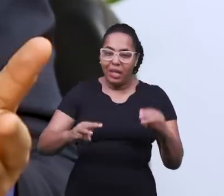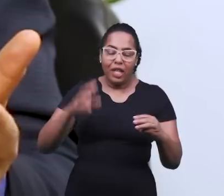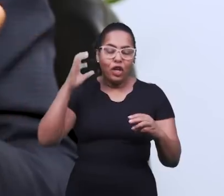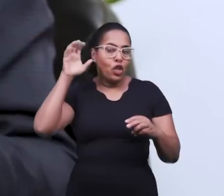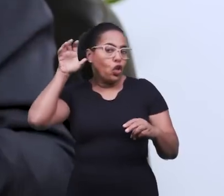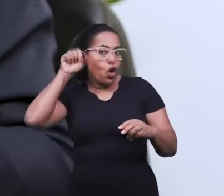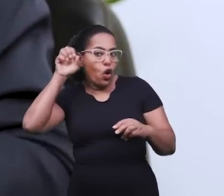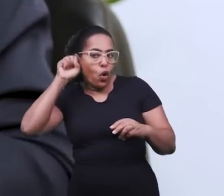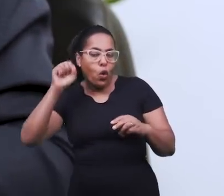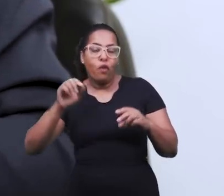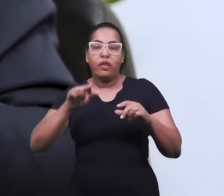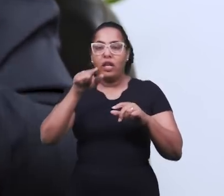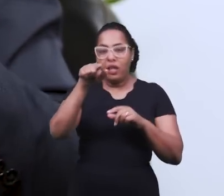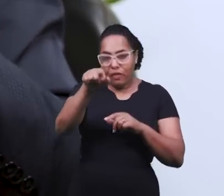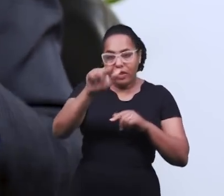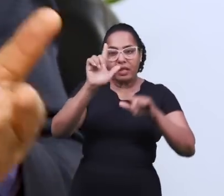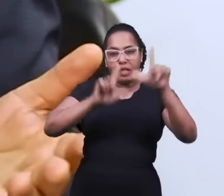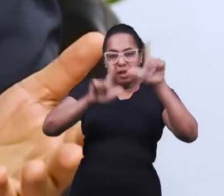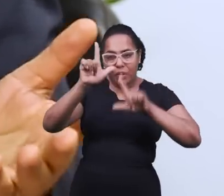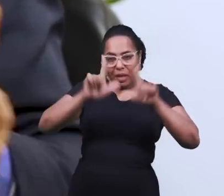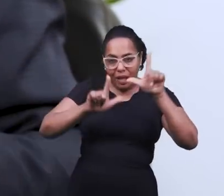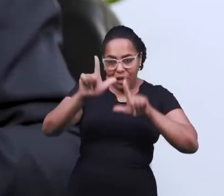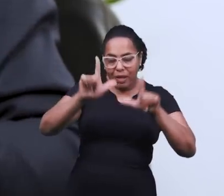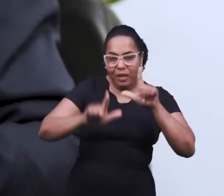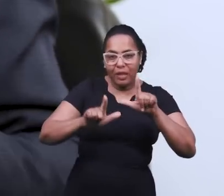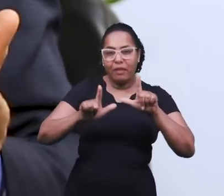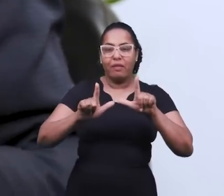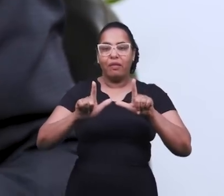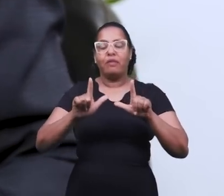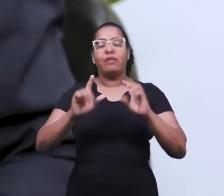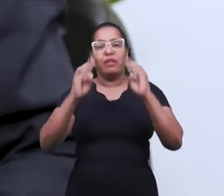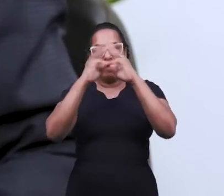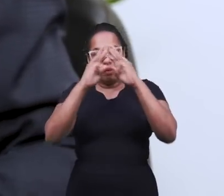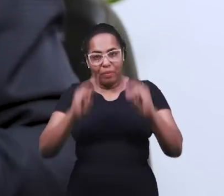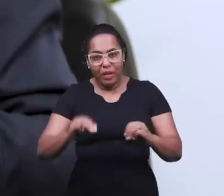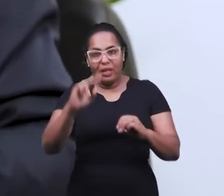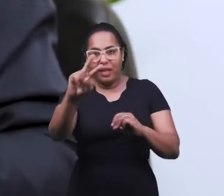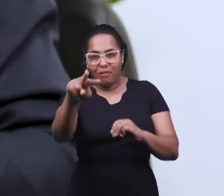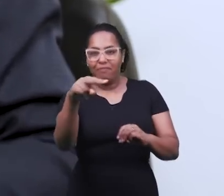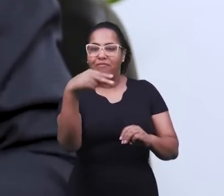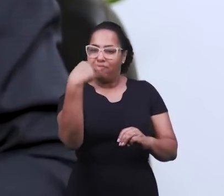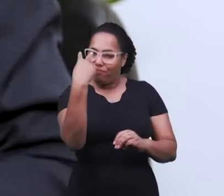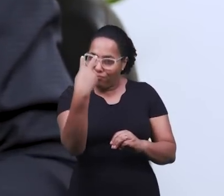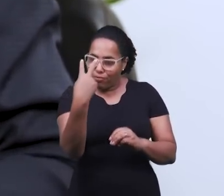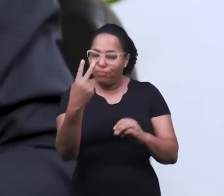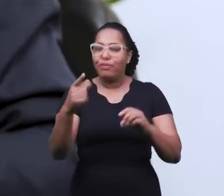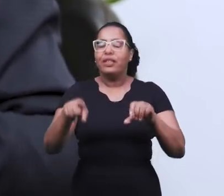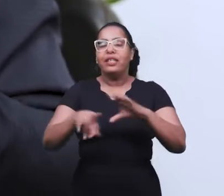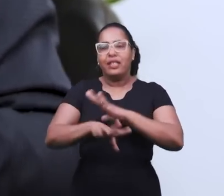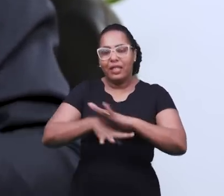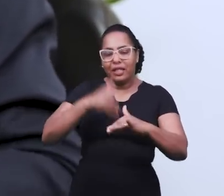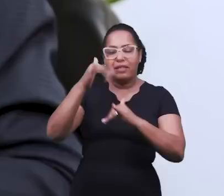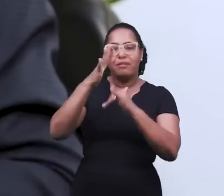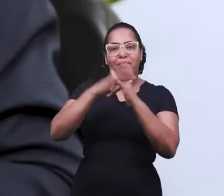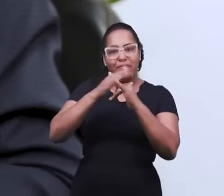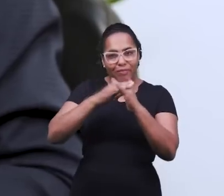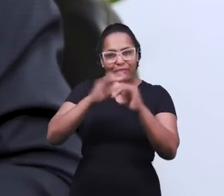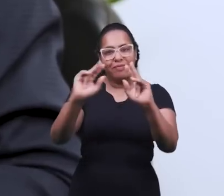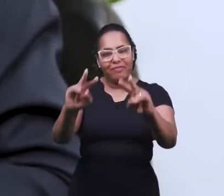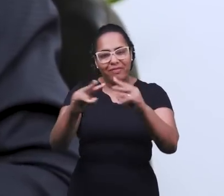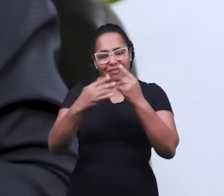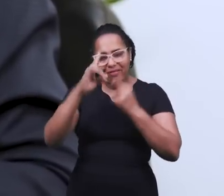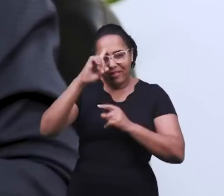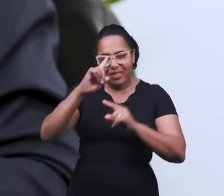mais uma edição do Conversas Bíblicas, já fazendo para você o convite para estarmos juntos na próxima semana, quando o pastor